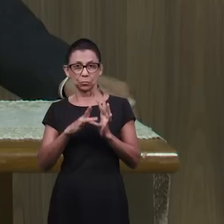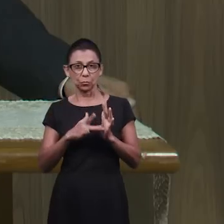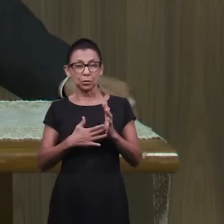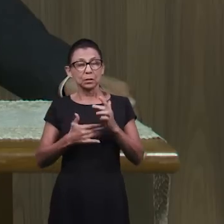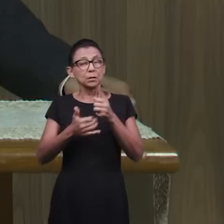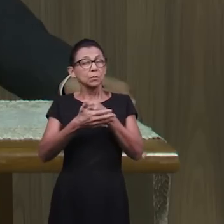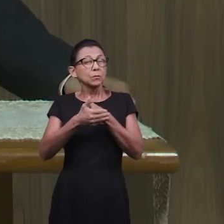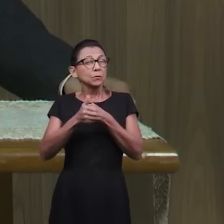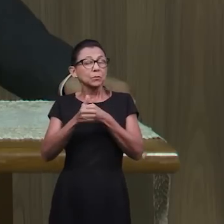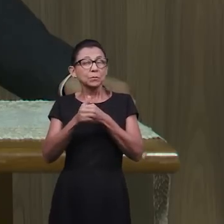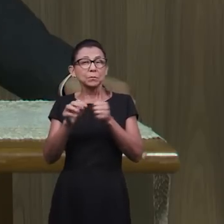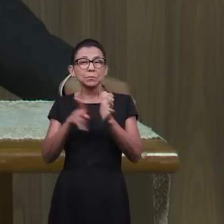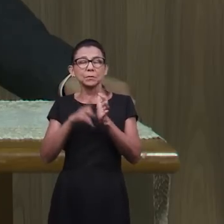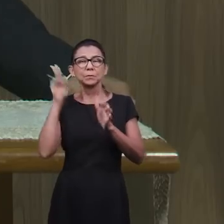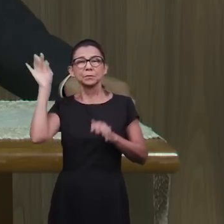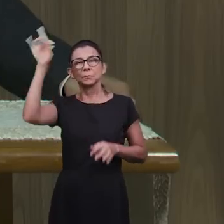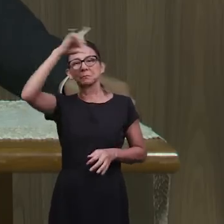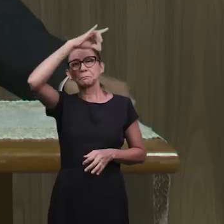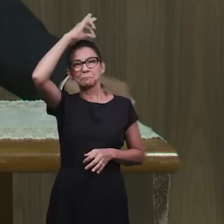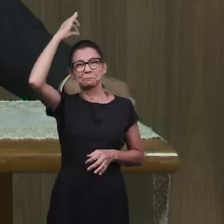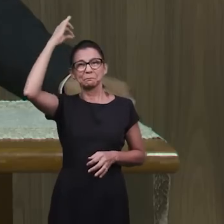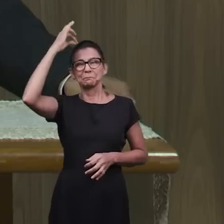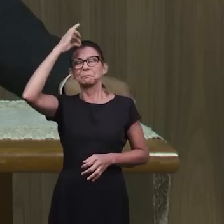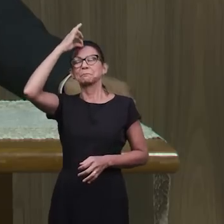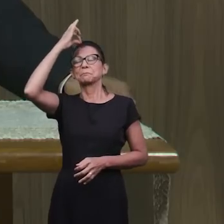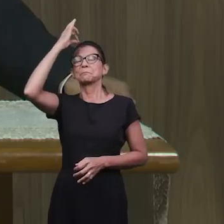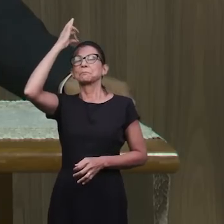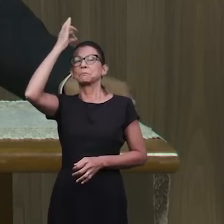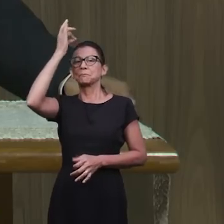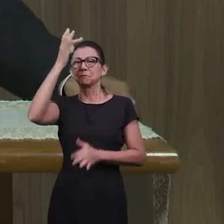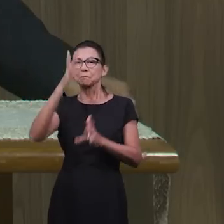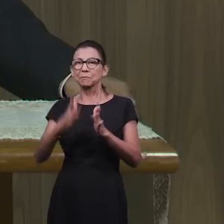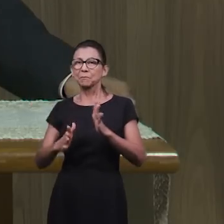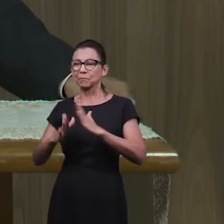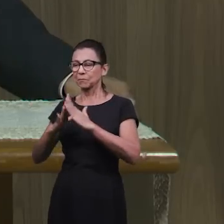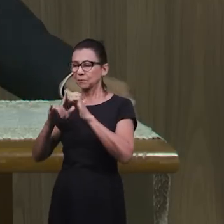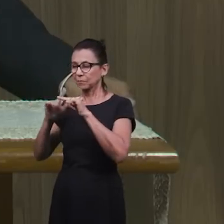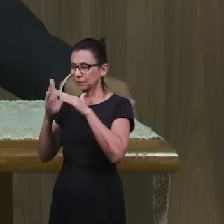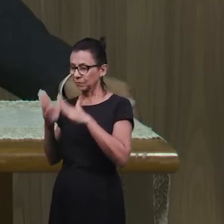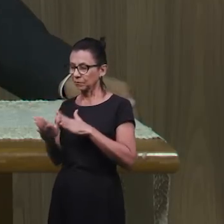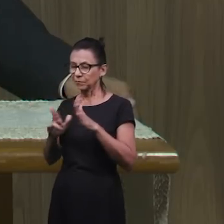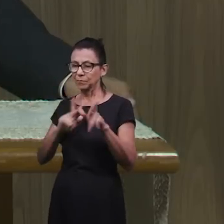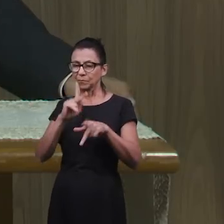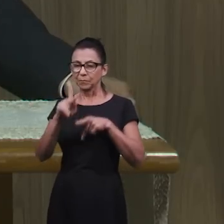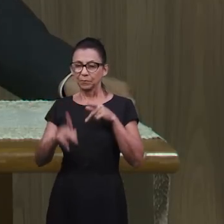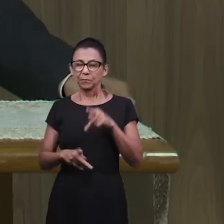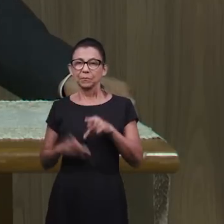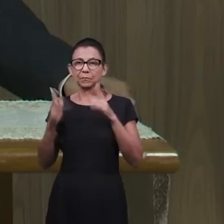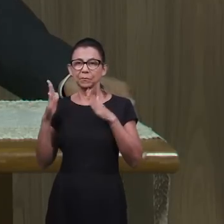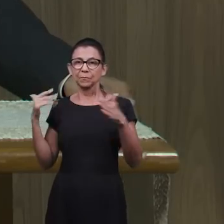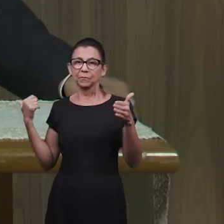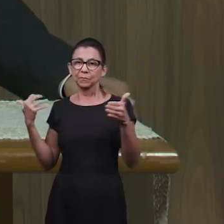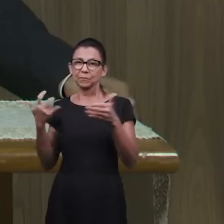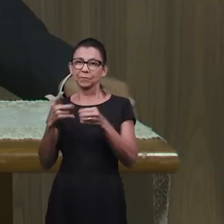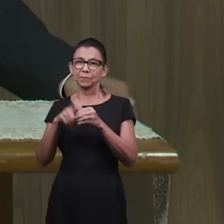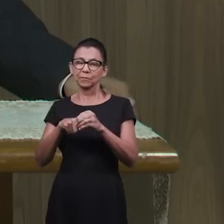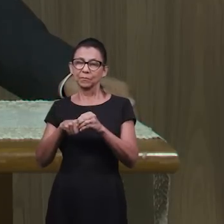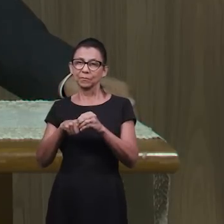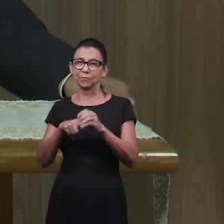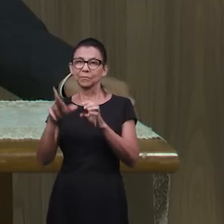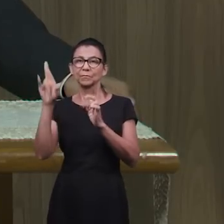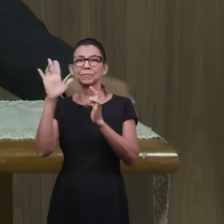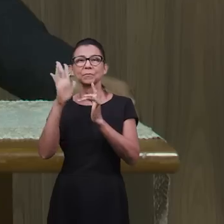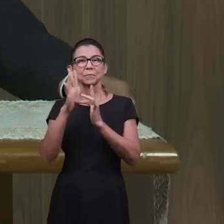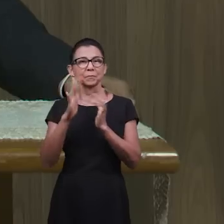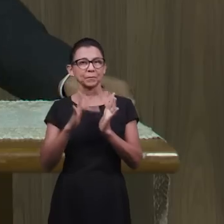doces e santas consolações do Espírito Santo de Deus, esteja com a tua igreja, com todo o teu povo, até a volta gloriosa